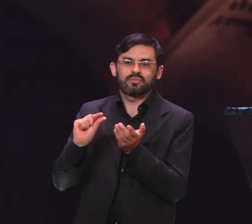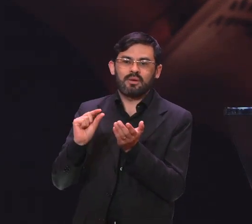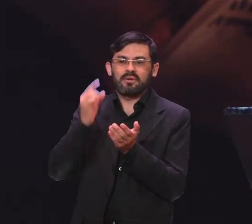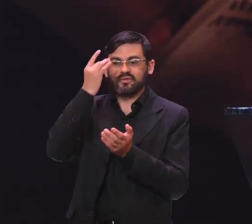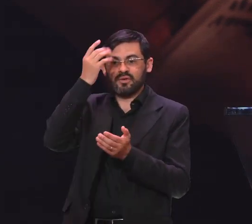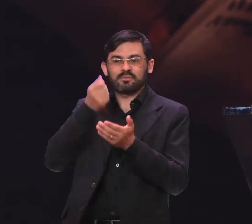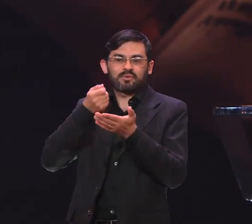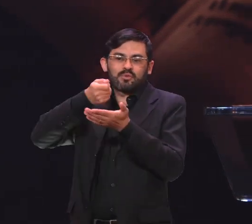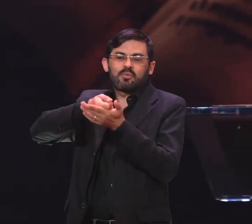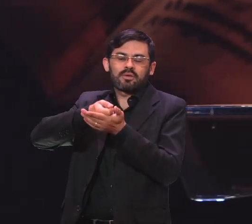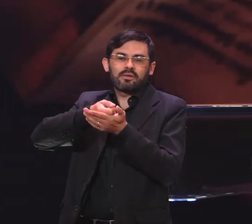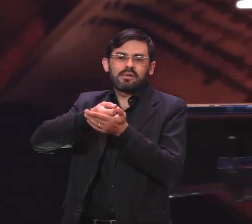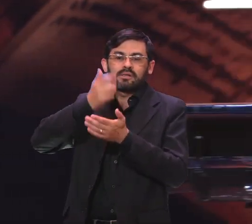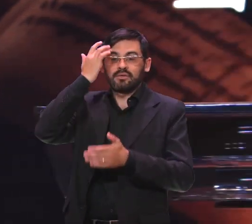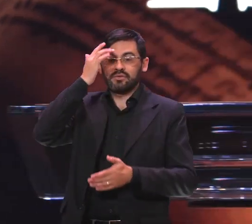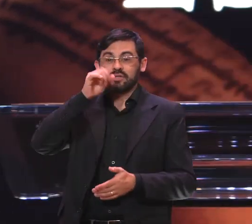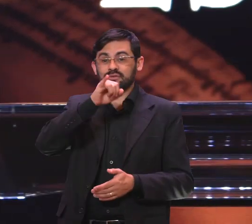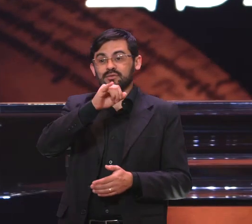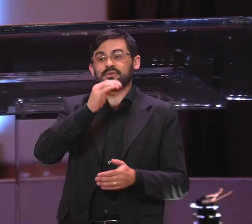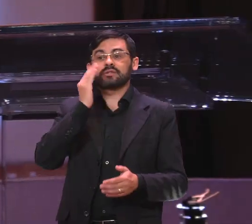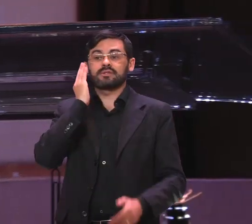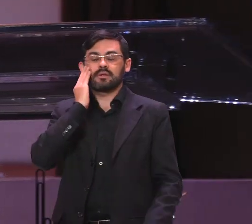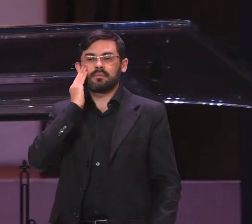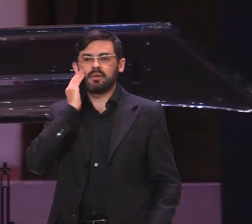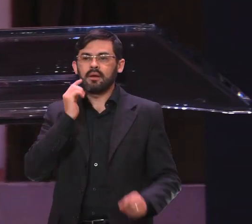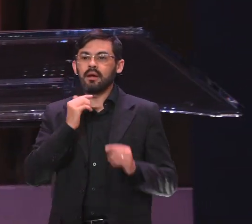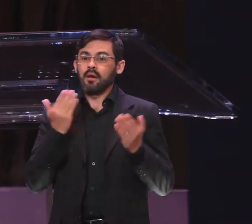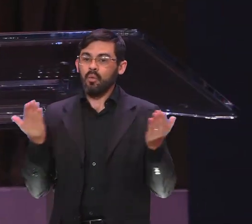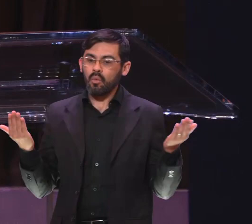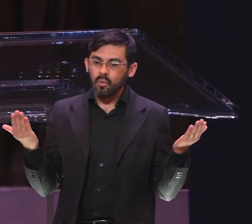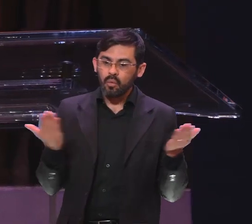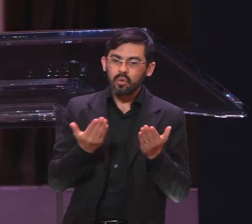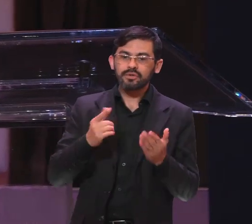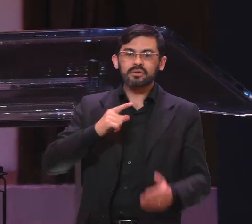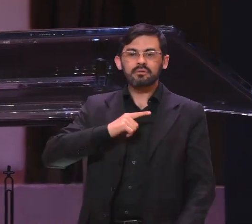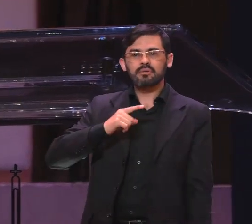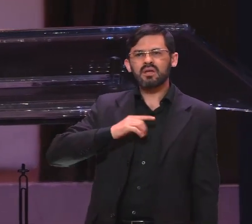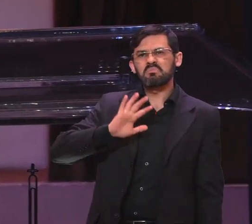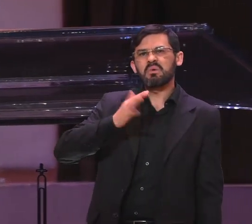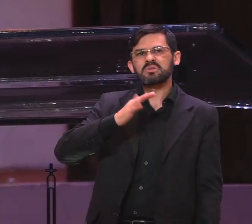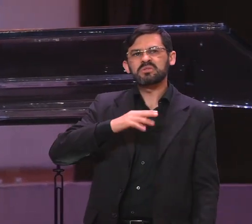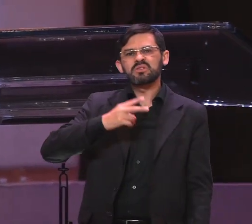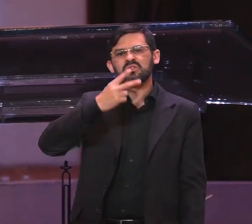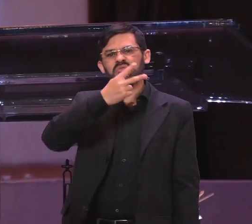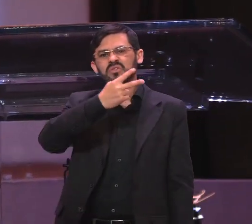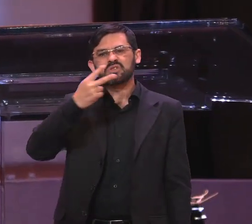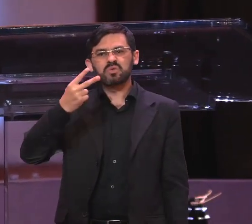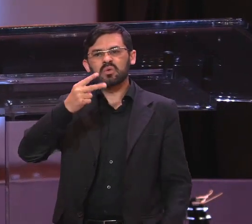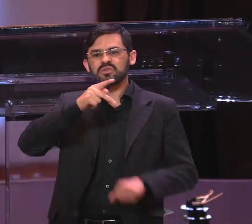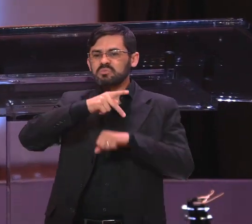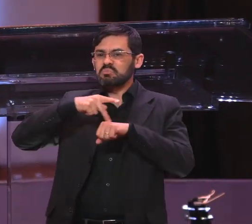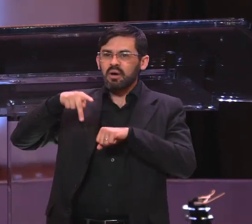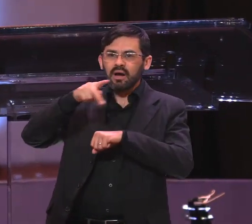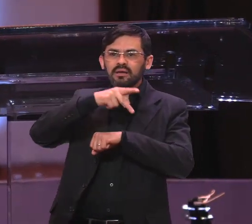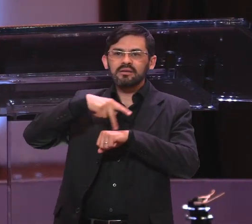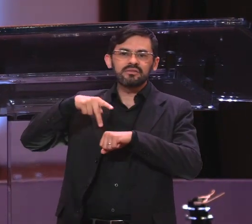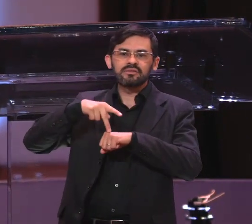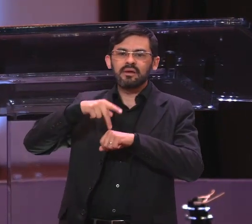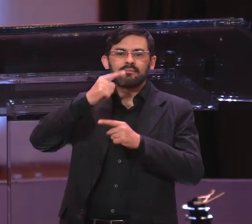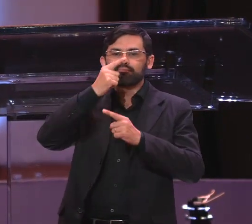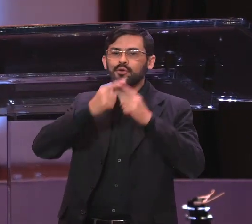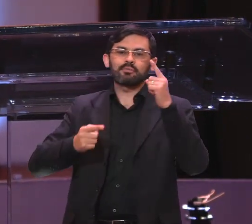Eu não sei se você sabia, mas ainda hoje, em 22 países, a Bíblia é um livro